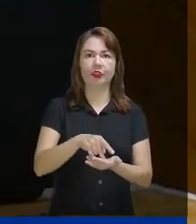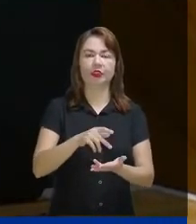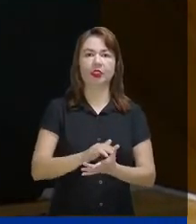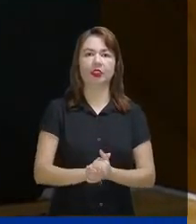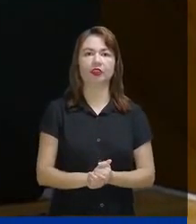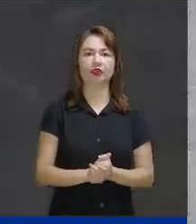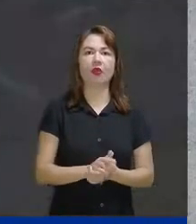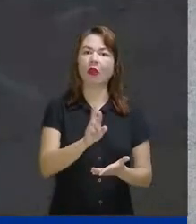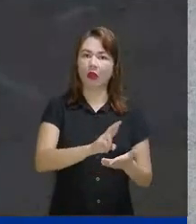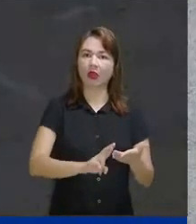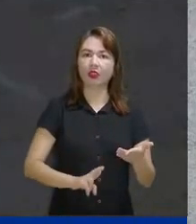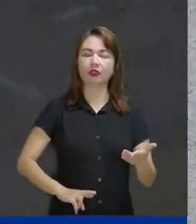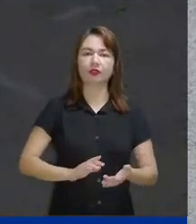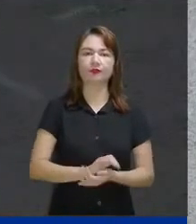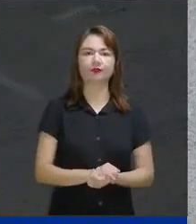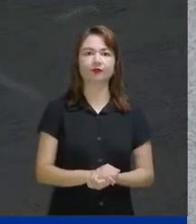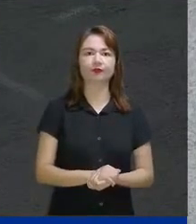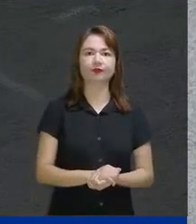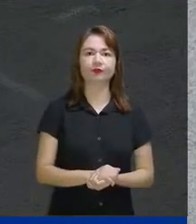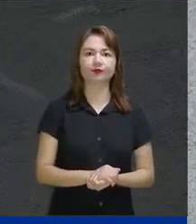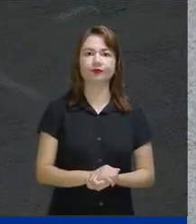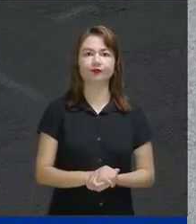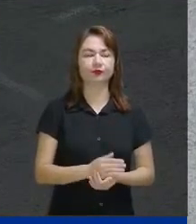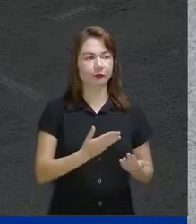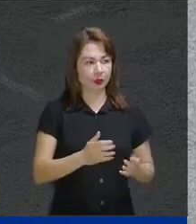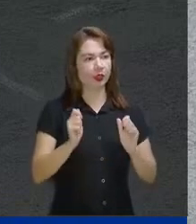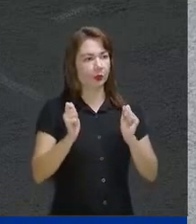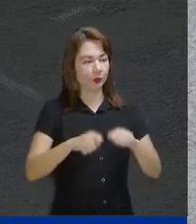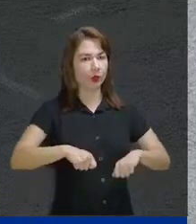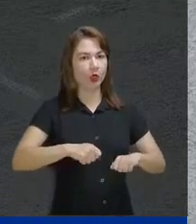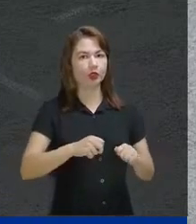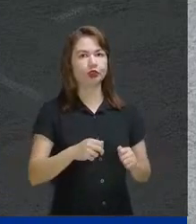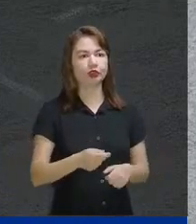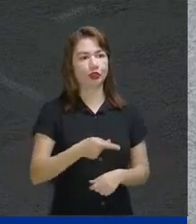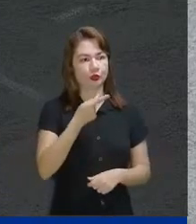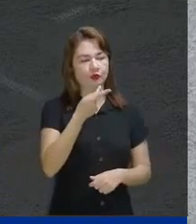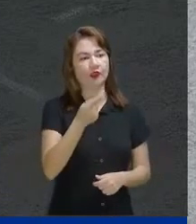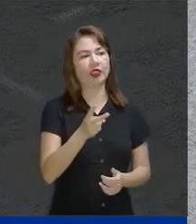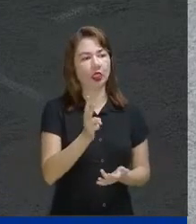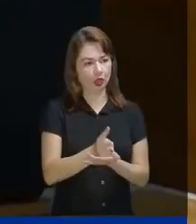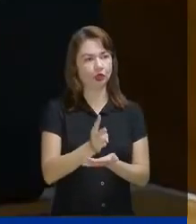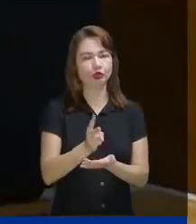É o relatório. Vossa Excelência pode prosseguir, que se trata do embargo.